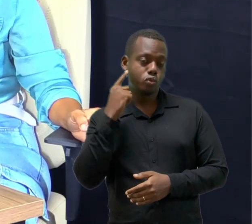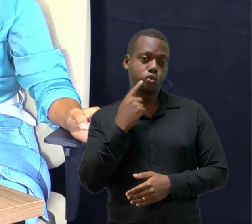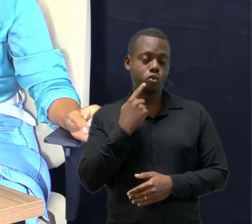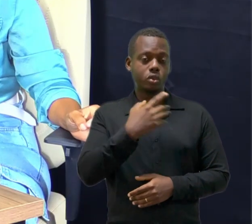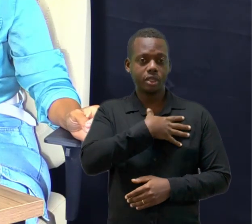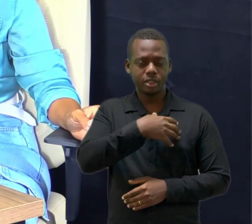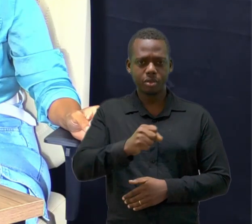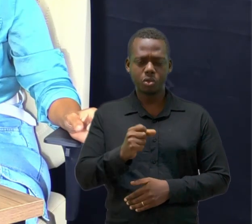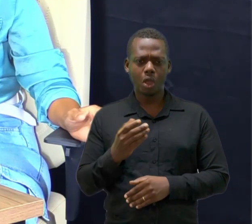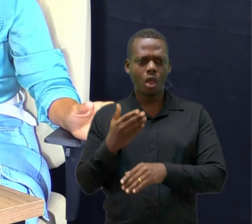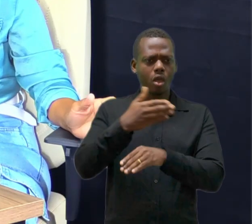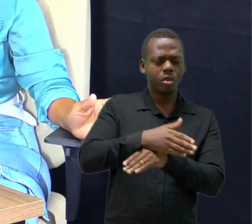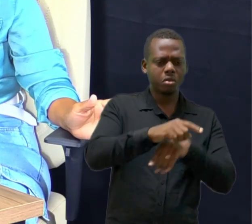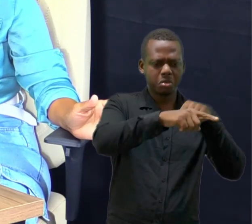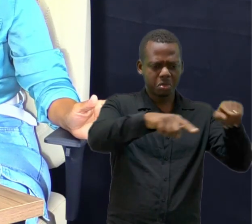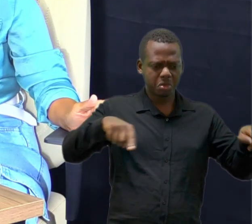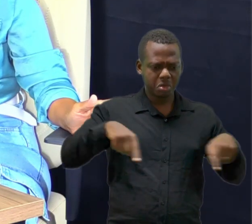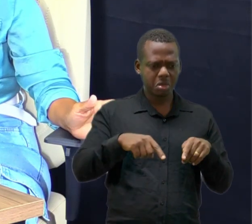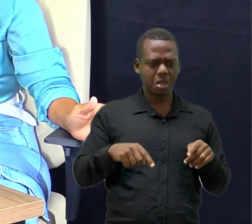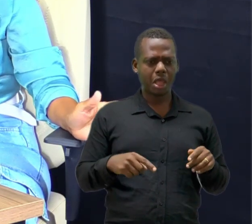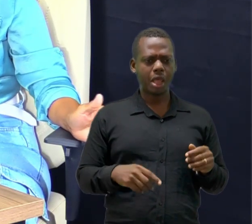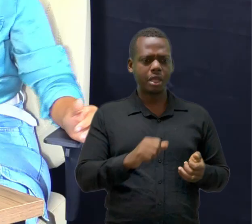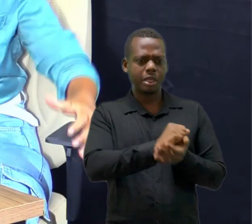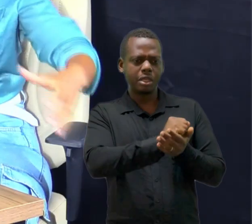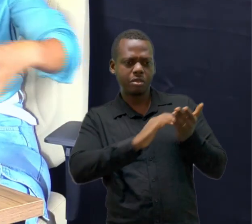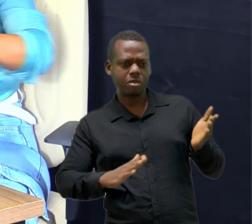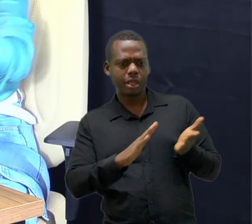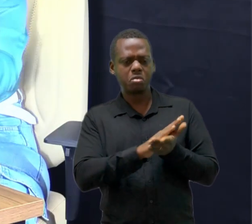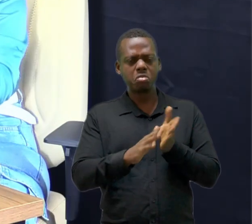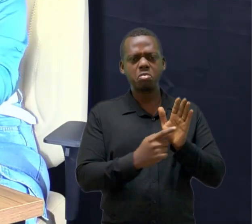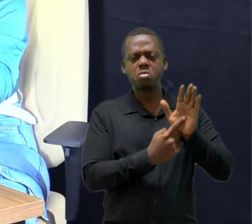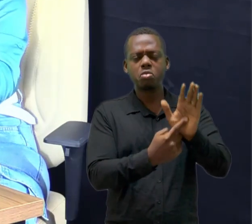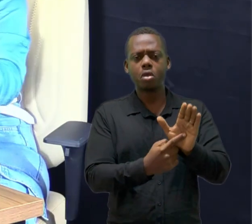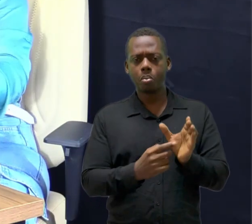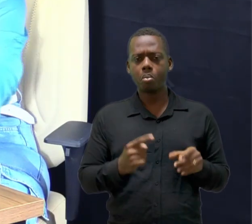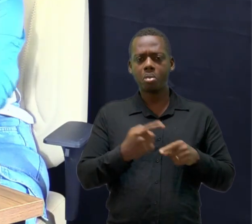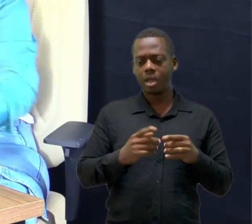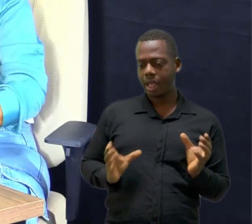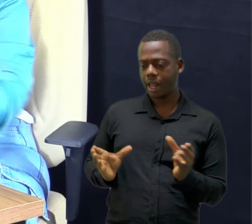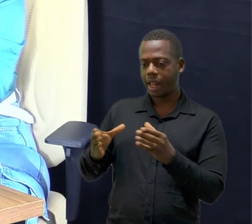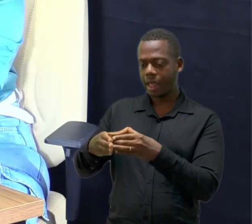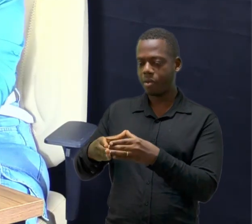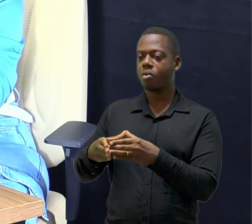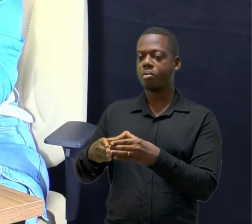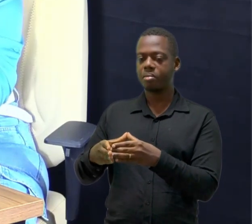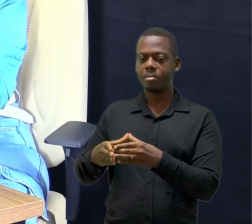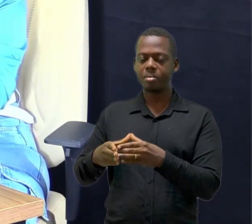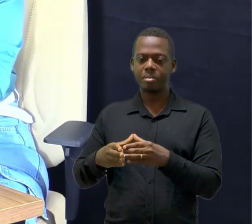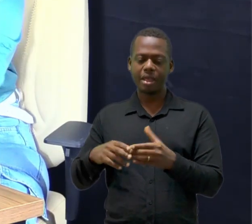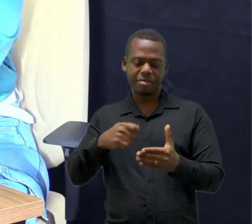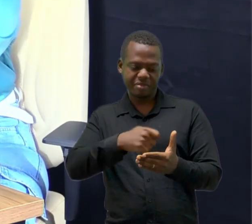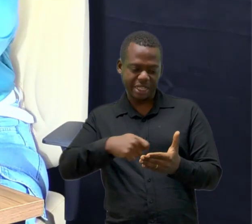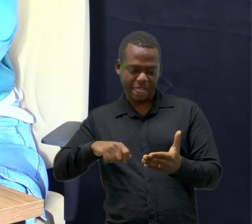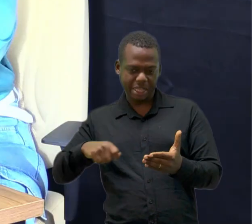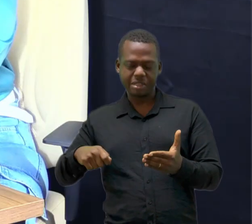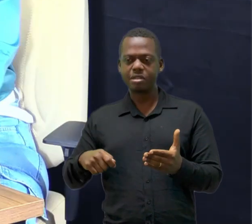eu cheguei lá para ser intérprete dele, ele nunca tinha apresentado um trabalho. Por quê? Ele participava do grupo, né? Ele fazia os trabalhos, no caso, as